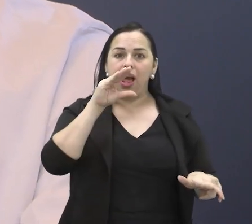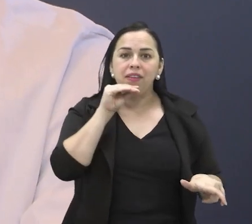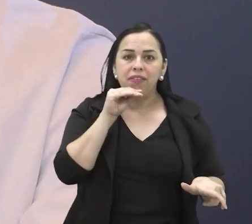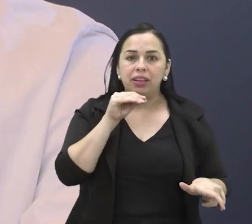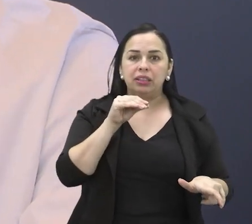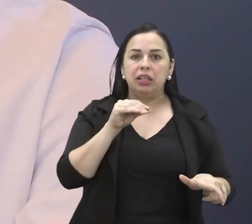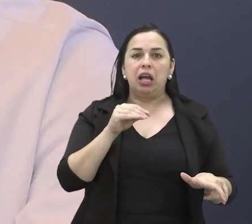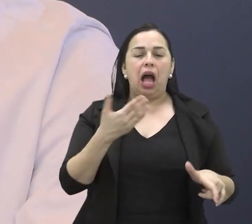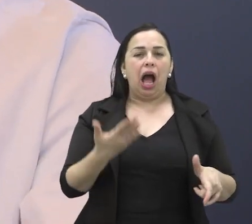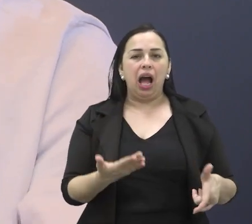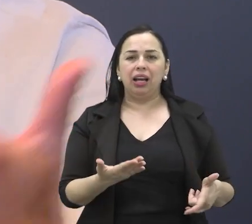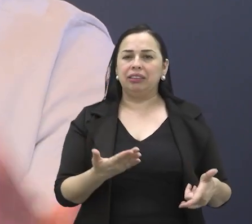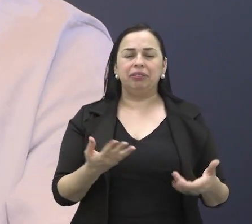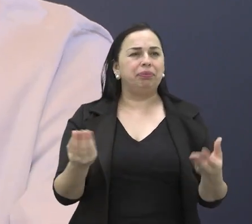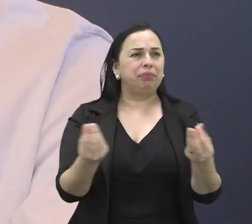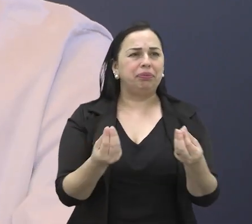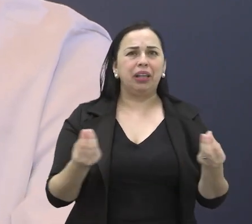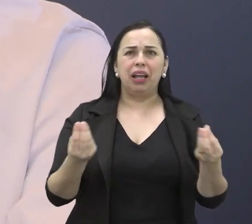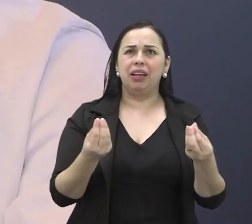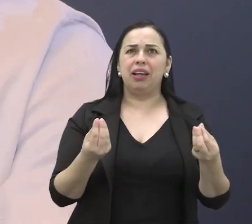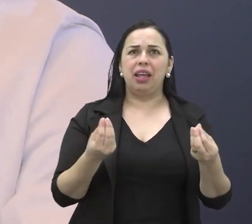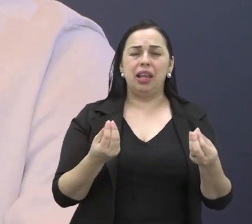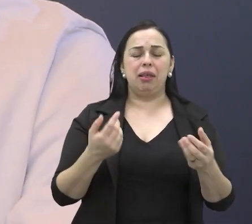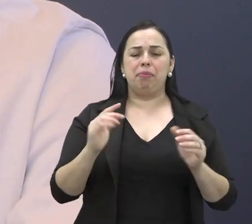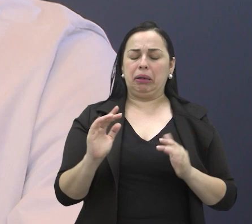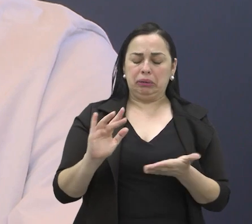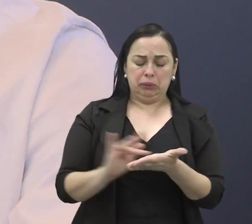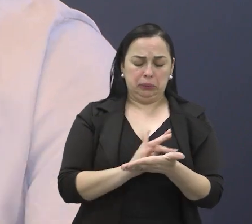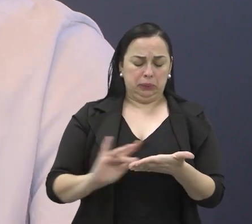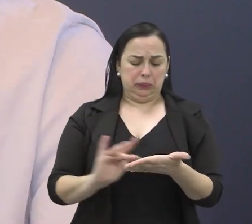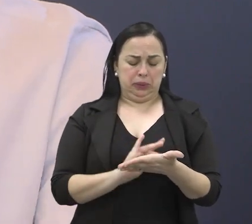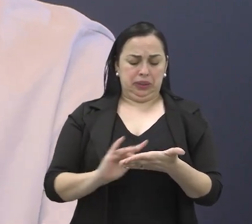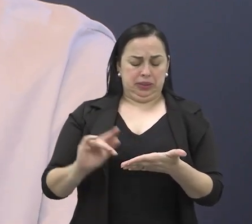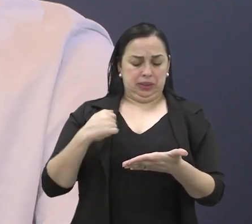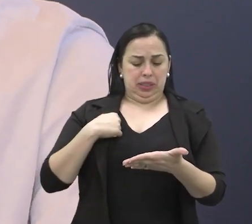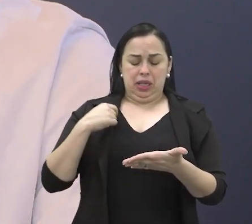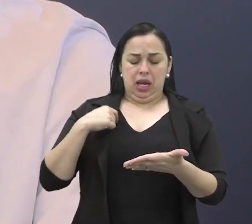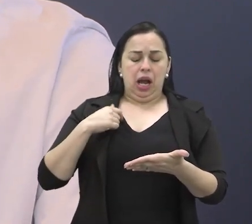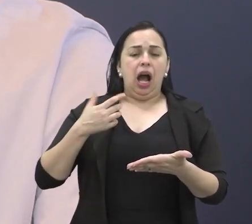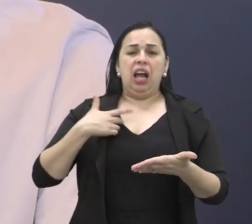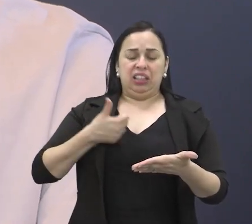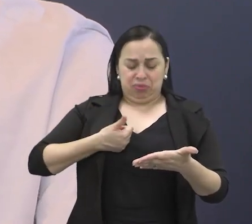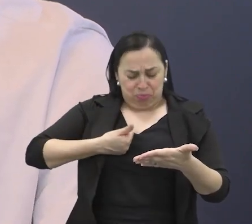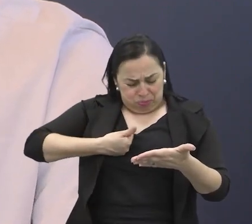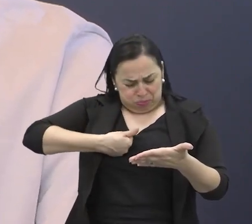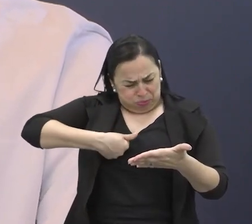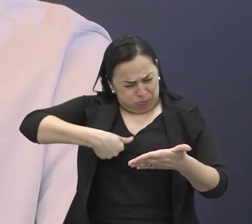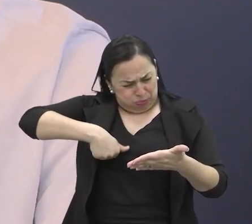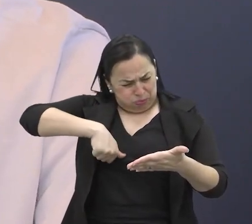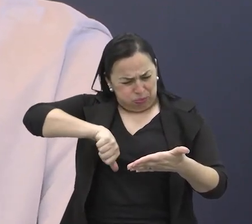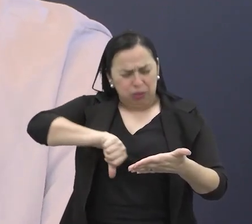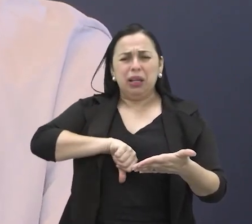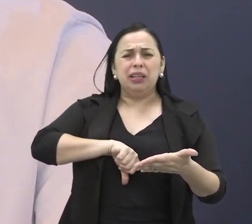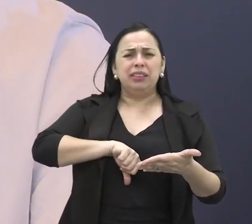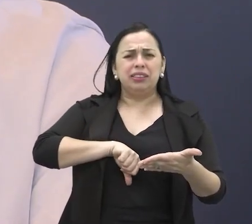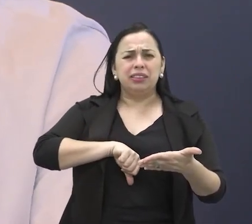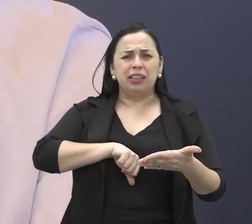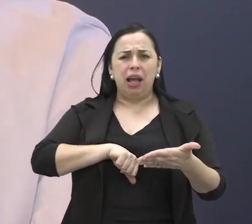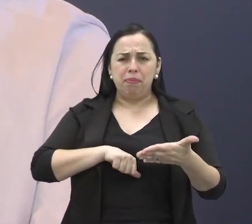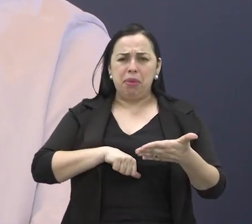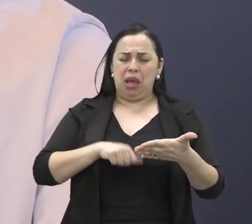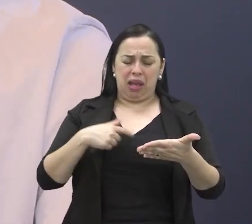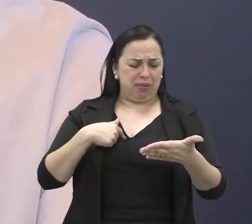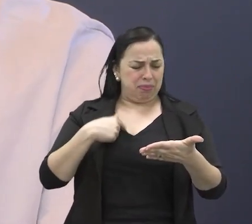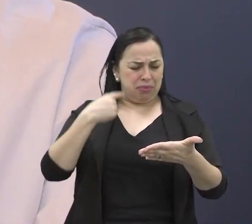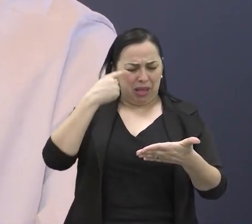como uma referência, fica uma referência meio que quase inalcançável. Isso gera um processo de frustração constante, que aí vai atingindo